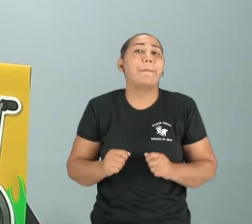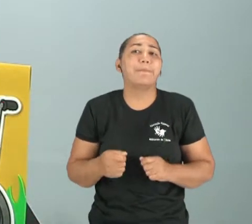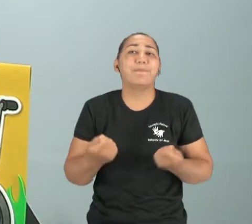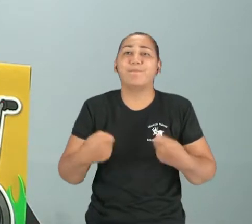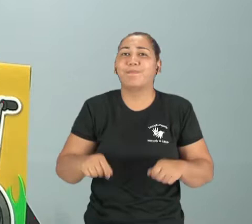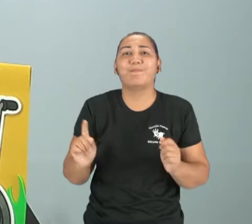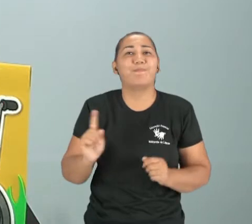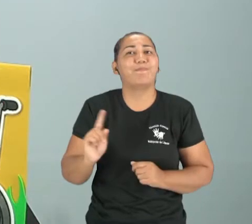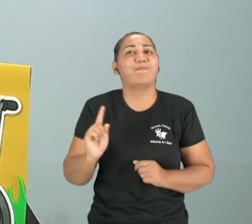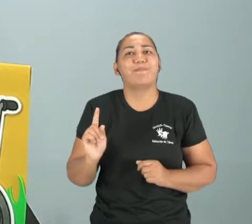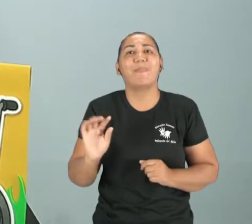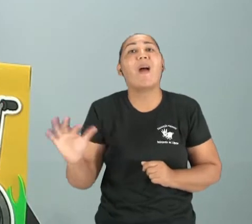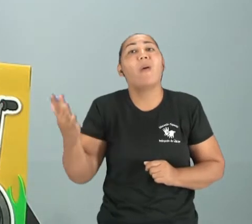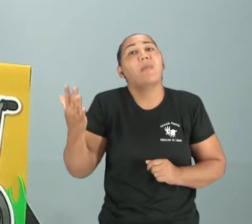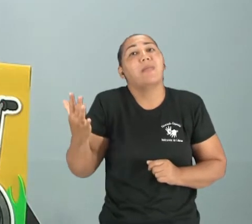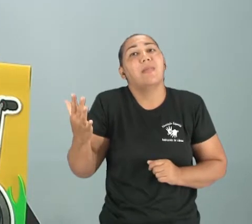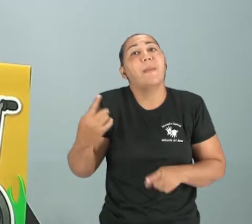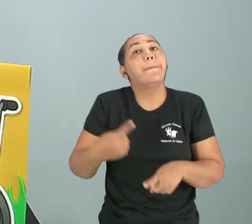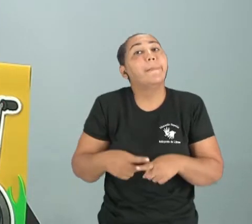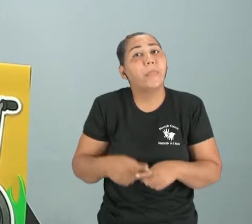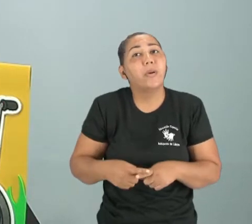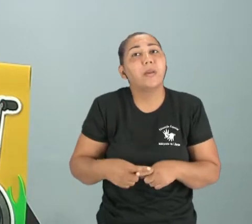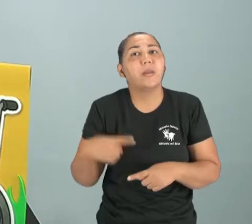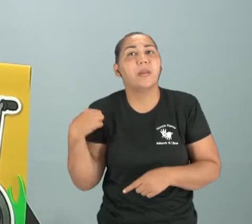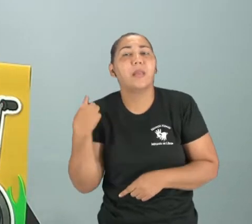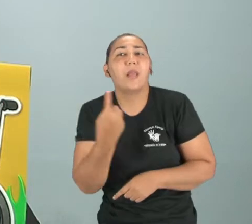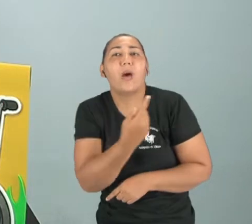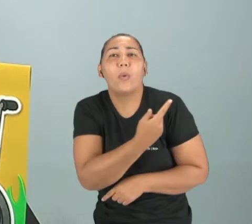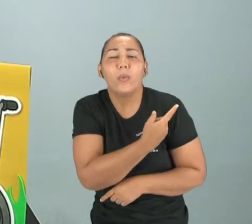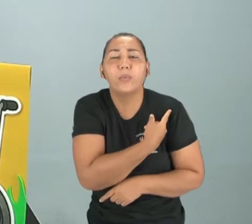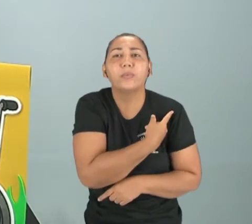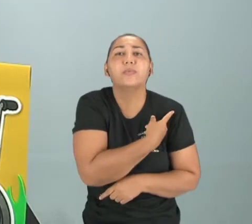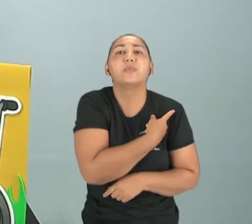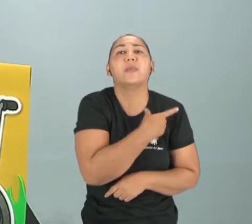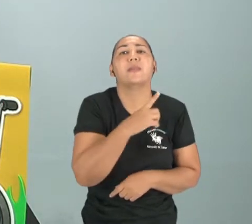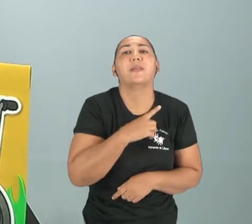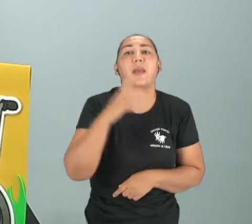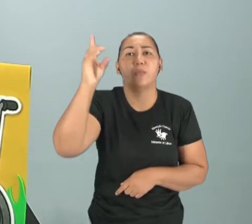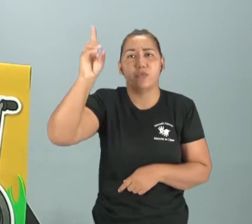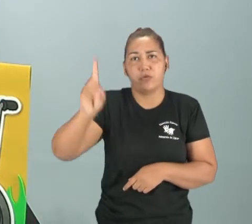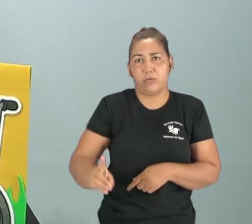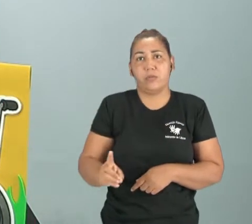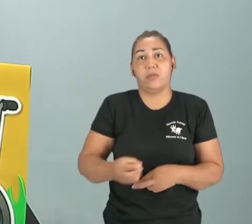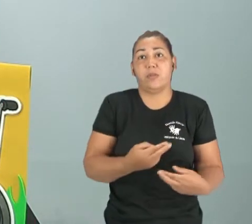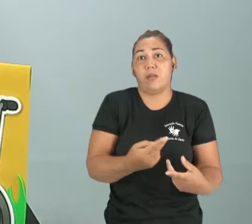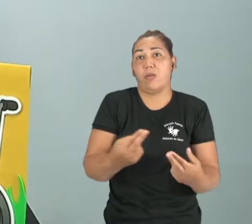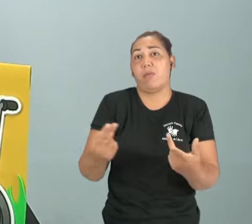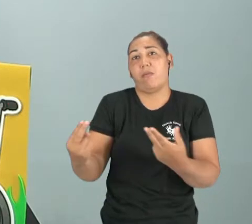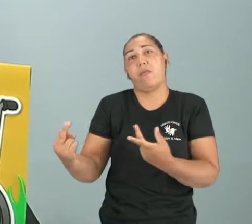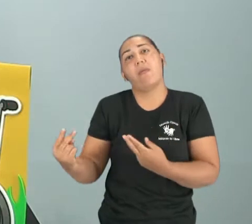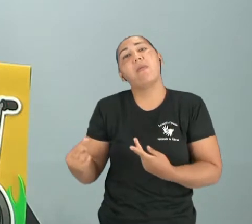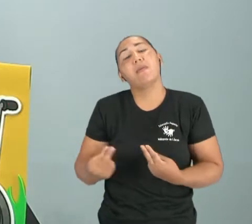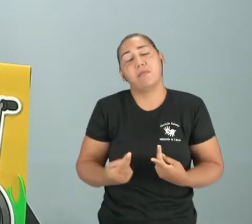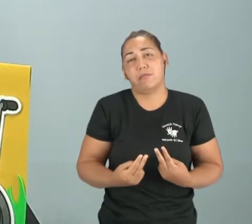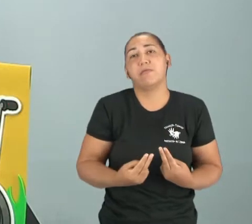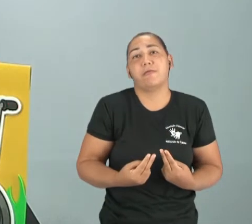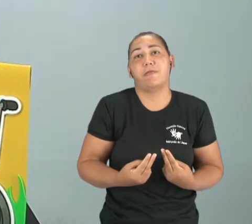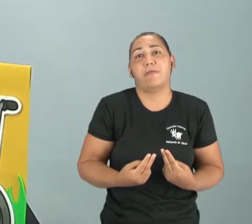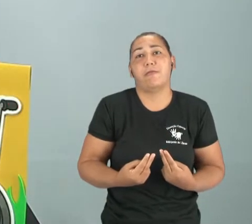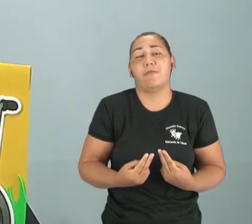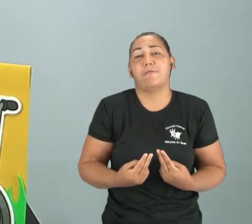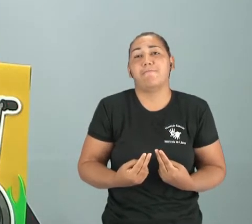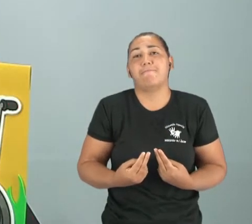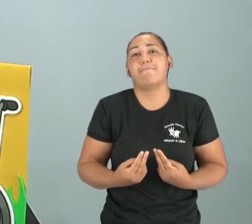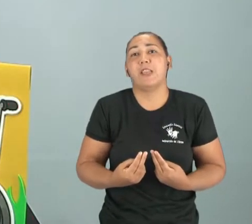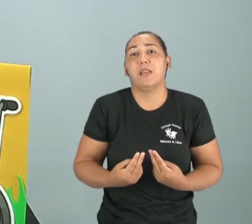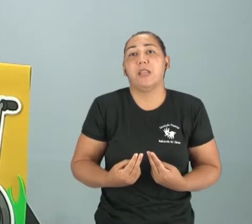Porque todos nós temos o mesmo direito e os mesmos direitos, né? Que são vários,